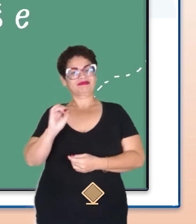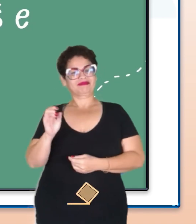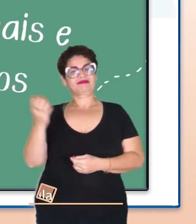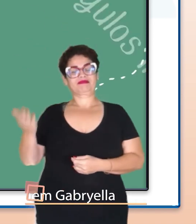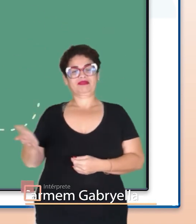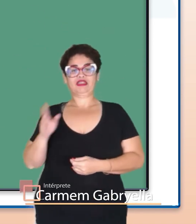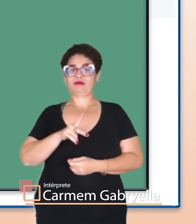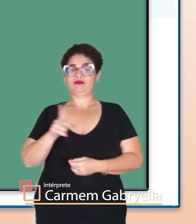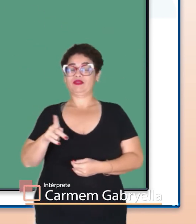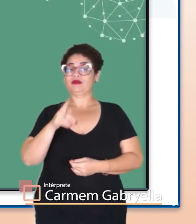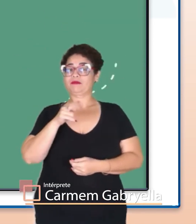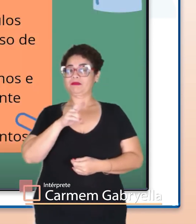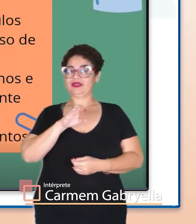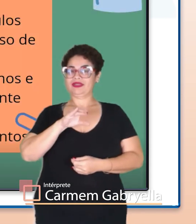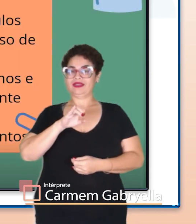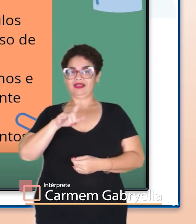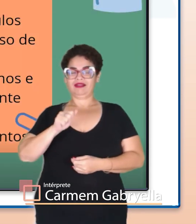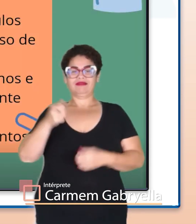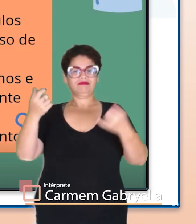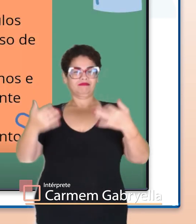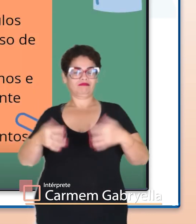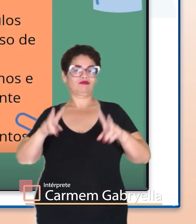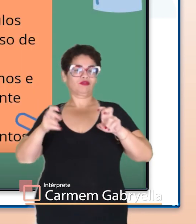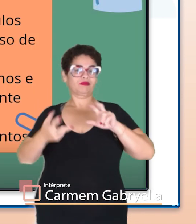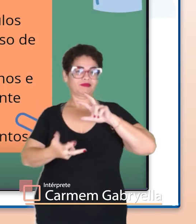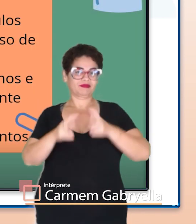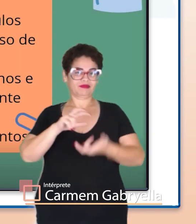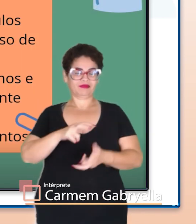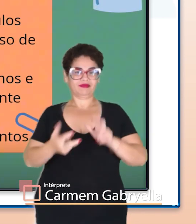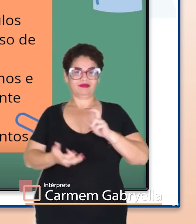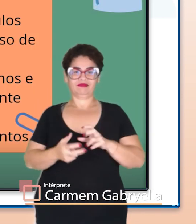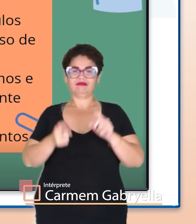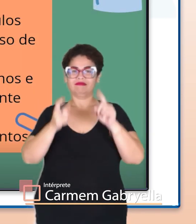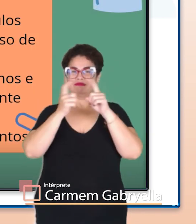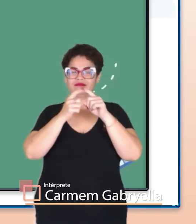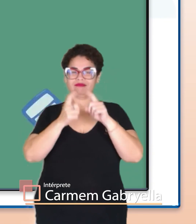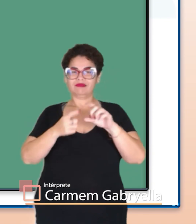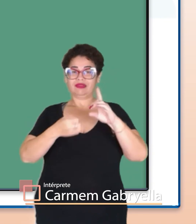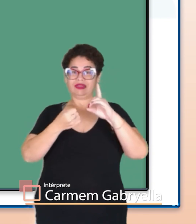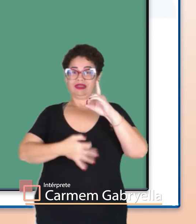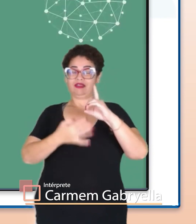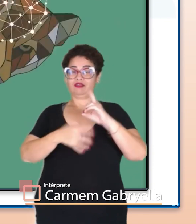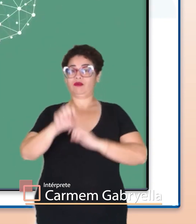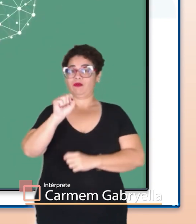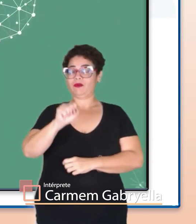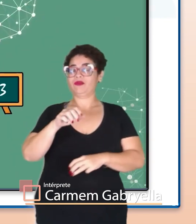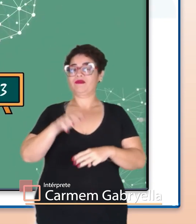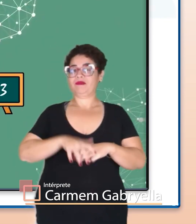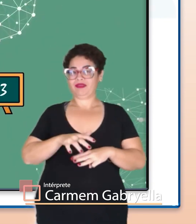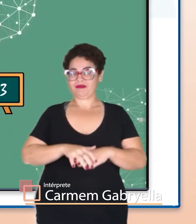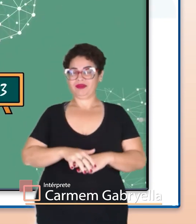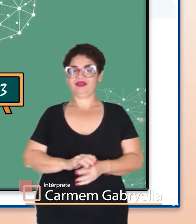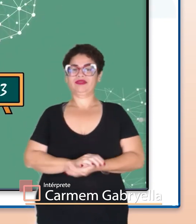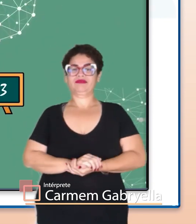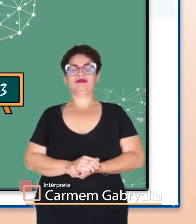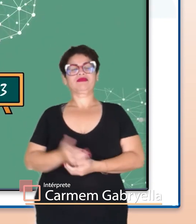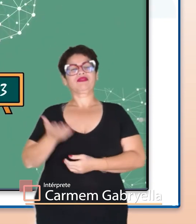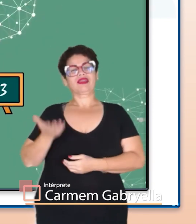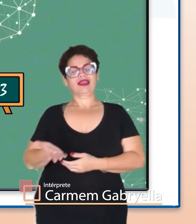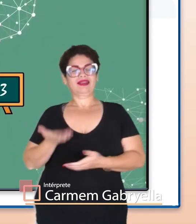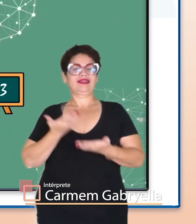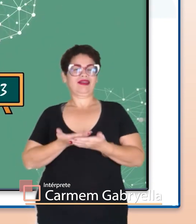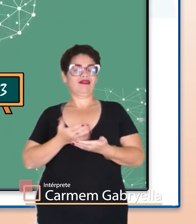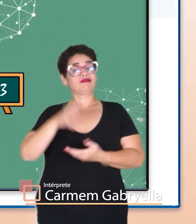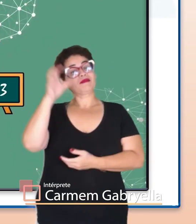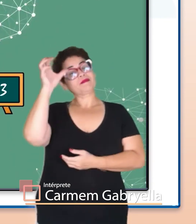eu sou a professora Priscila e vou falar sobre polígonos. De acordo com o descritor 8 de matemática. Nessa aula,